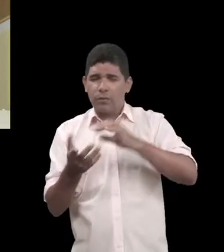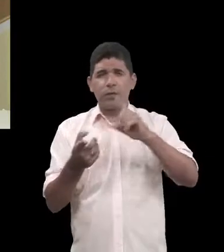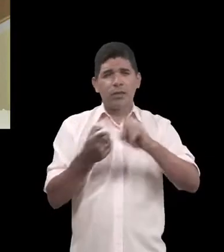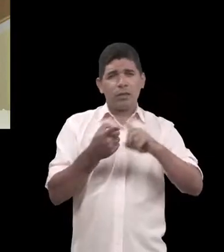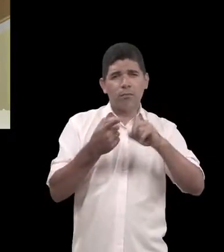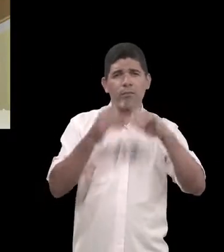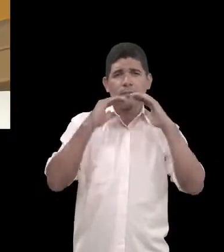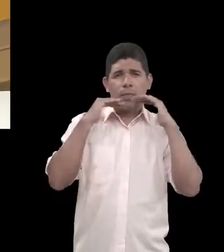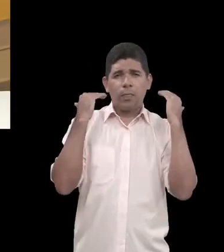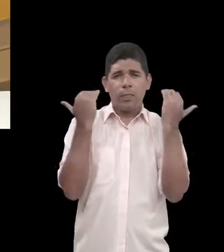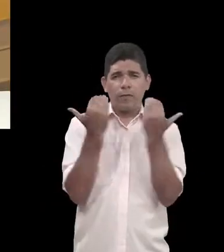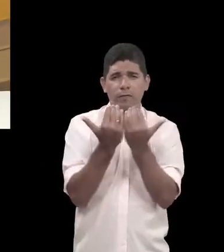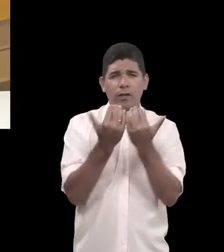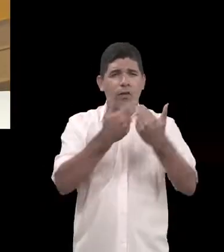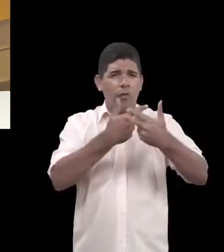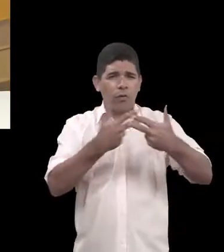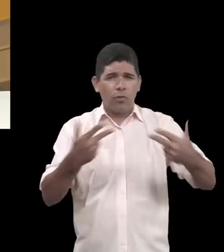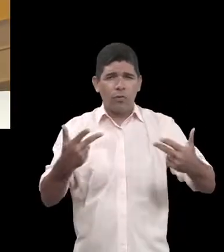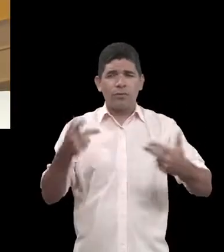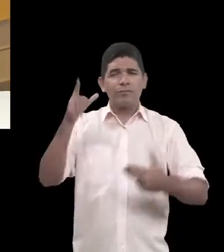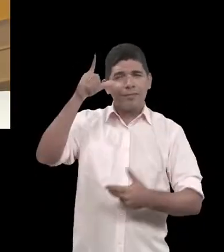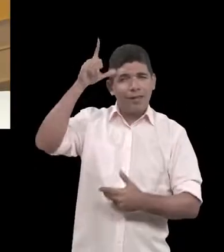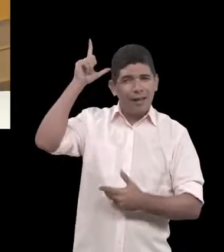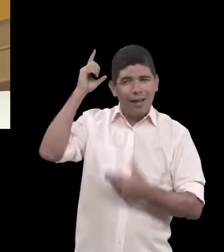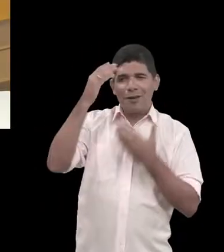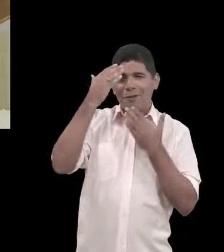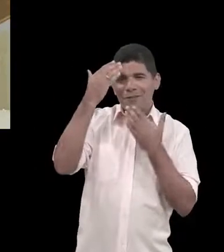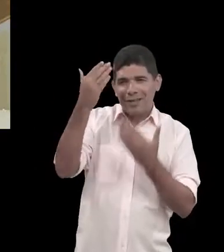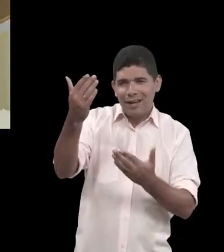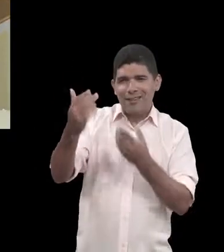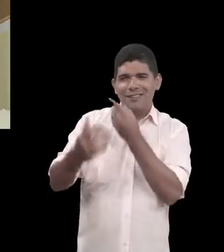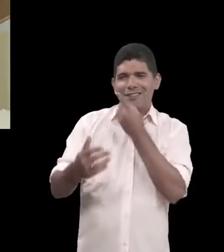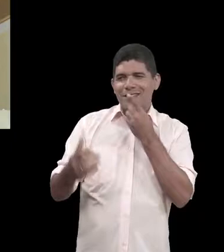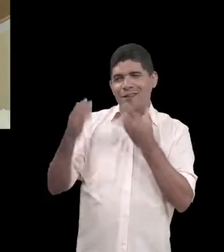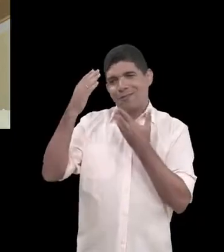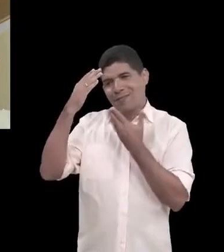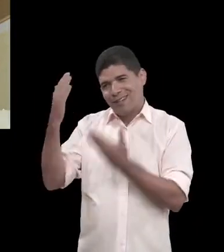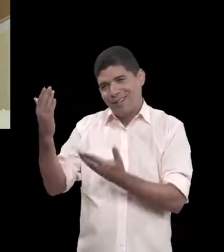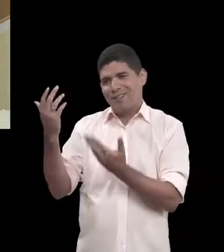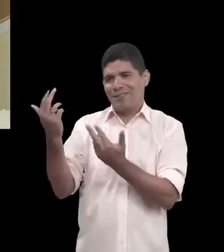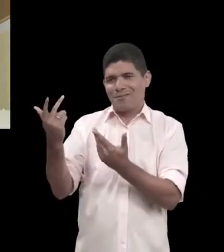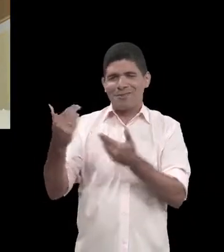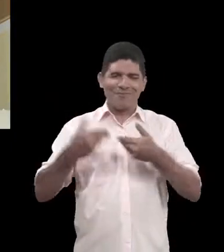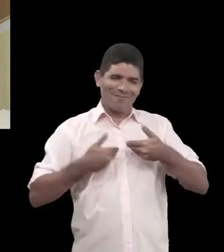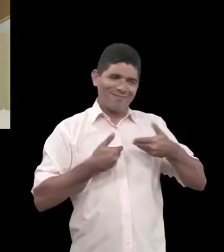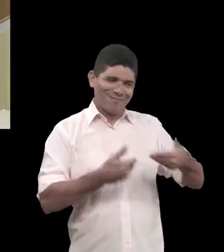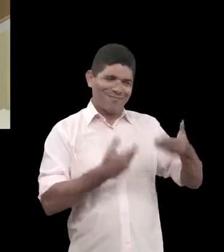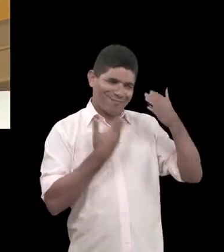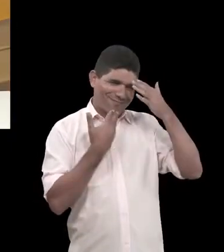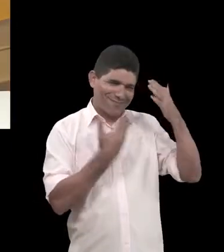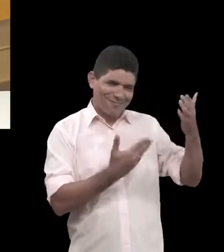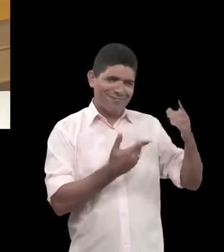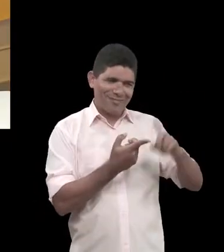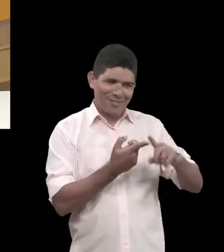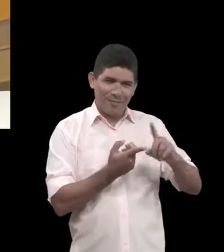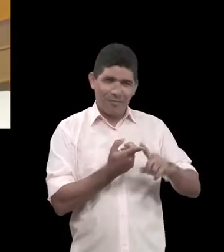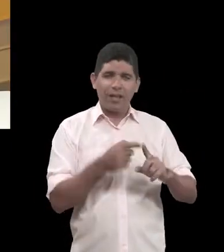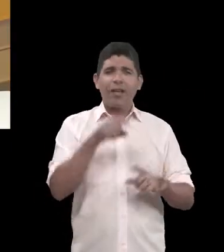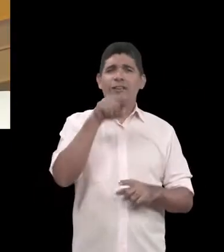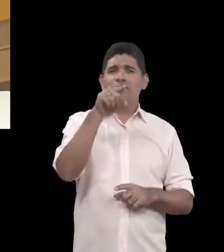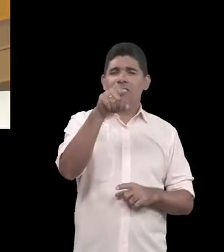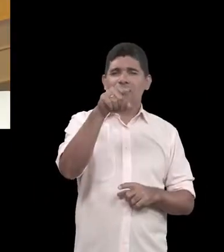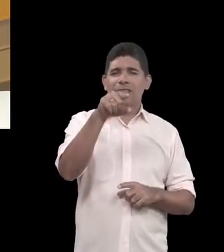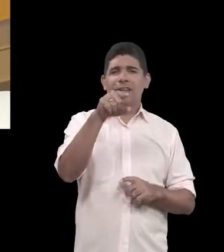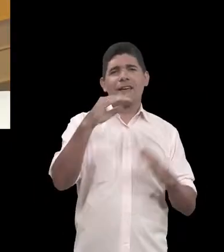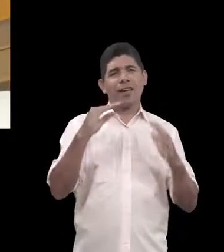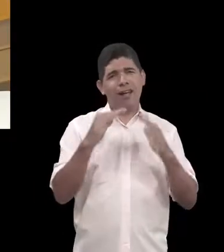Né? Ok, Lara, muito obrigado pela entrevista e Délio também. Obrigada pelo convite, foi ótimo estar aqui. E você de casa, muito obrigado pela